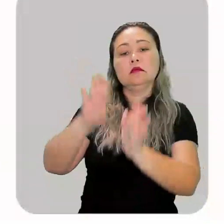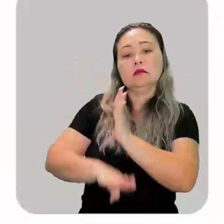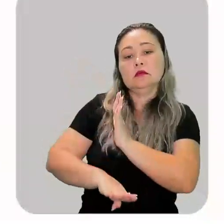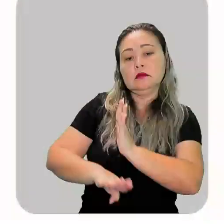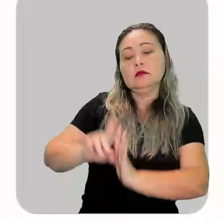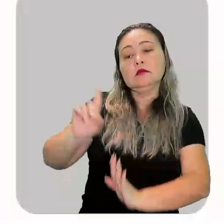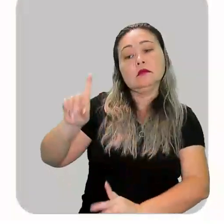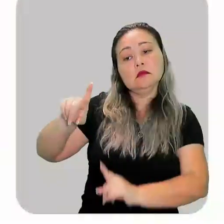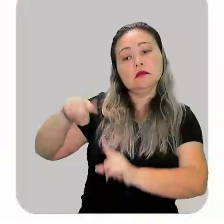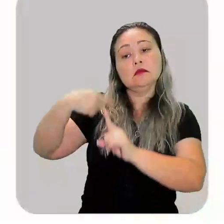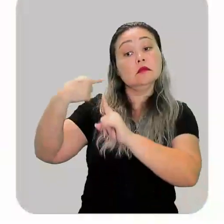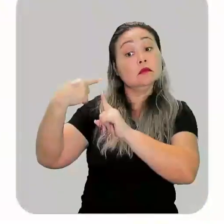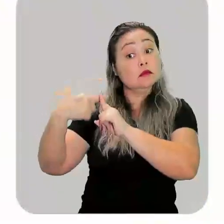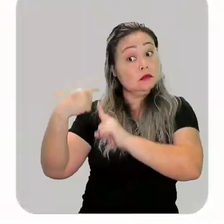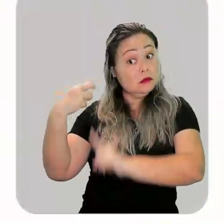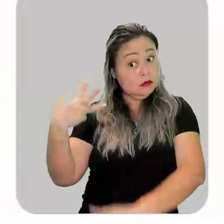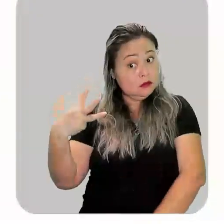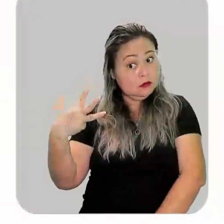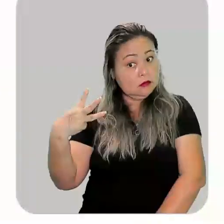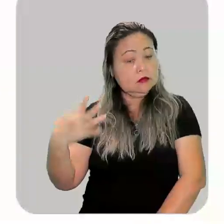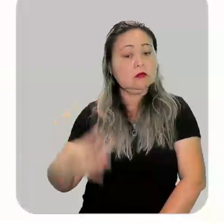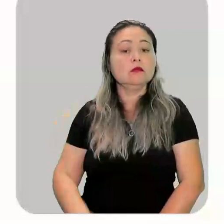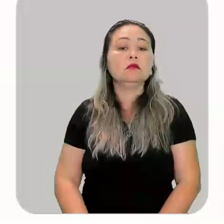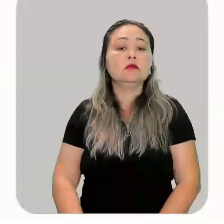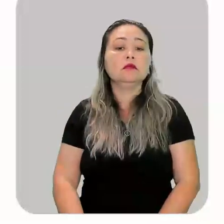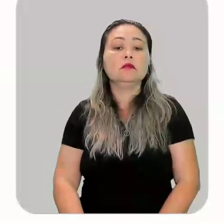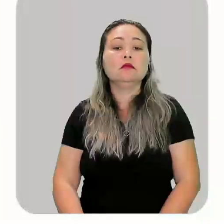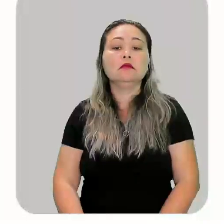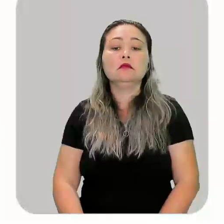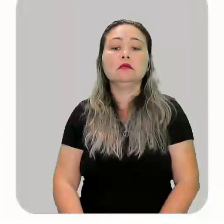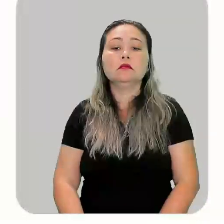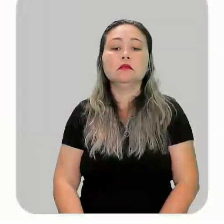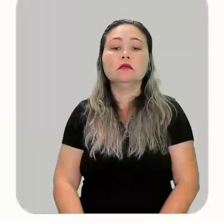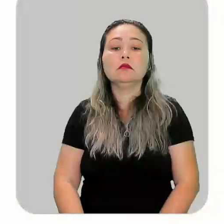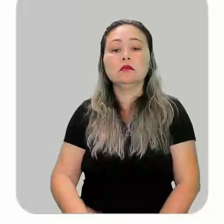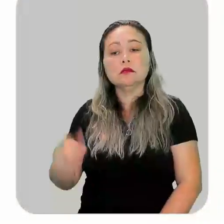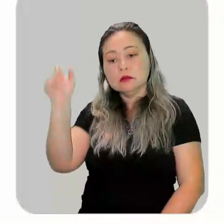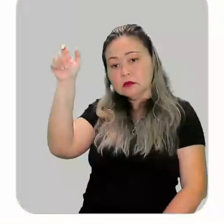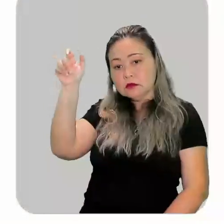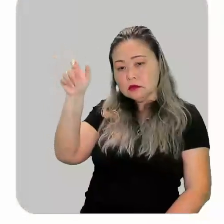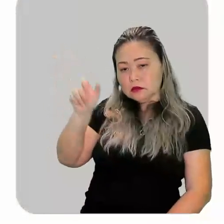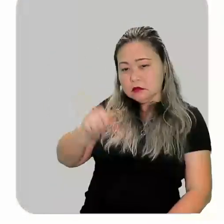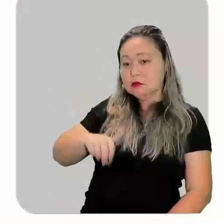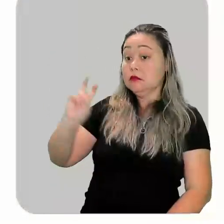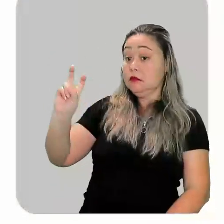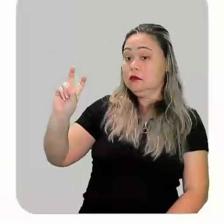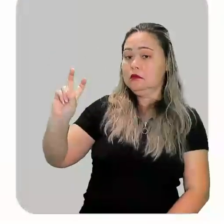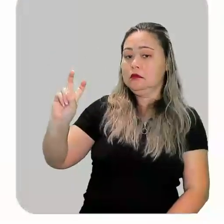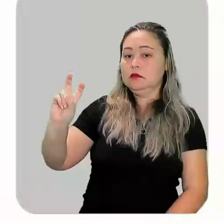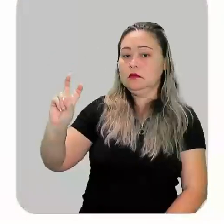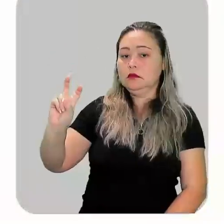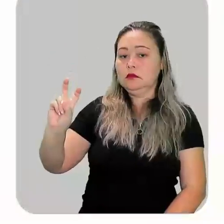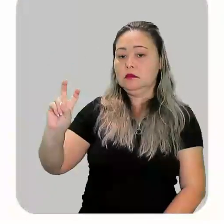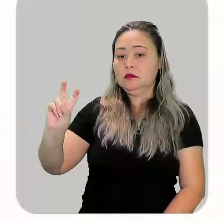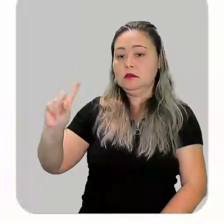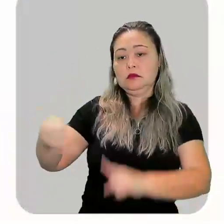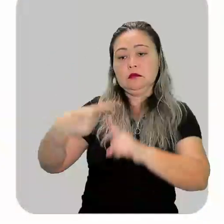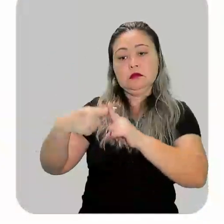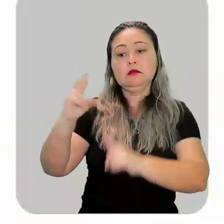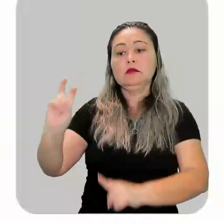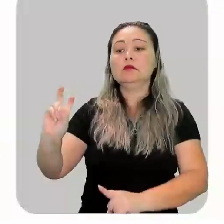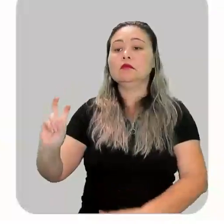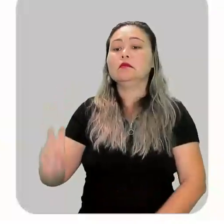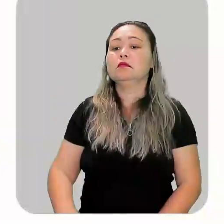1 vezes 1, menos 3? Mais 3. Mais 3. E aqui, 1 vezes 1 vezes 5? Mais